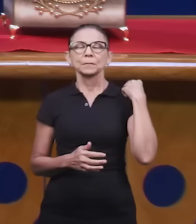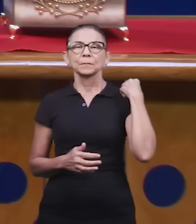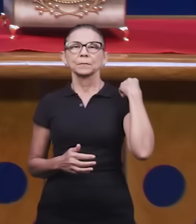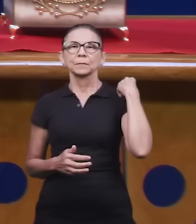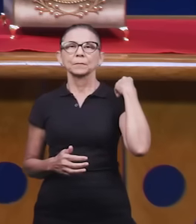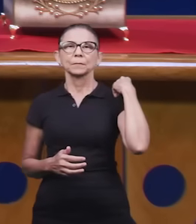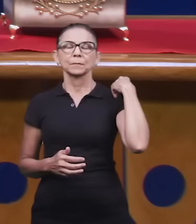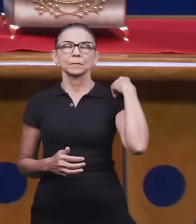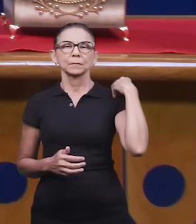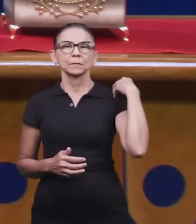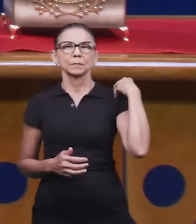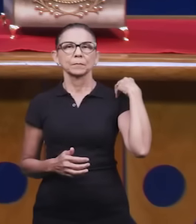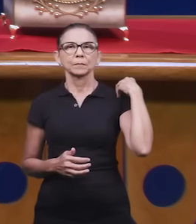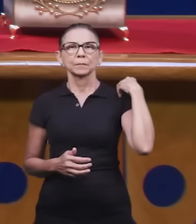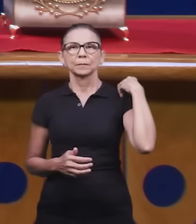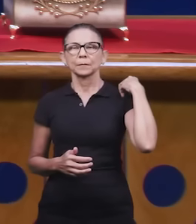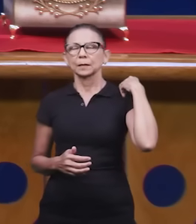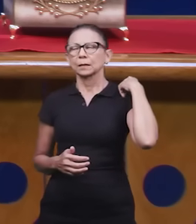uma tela.